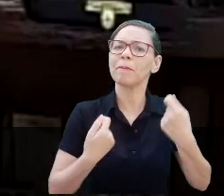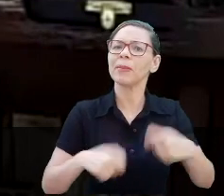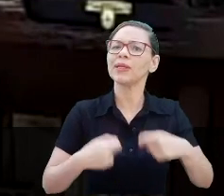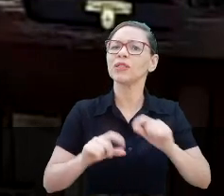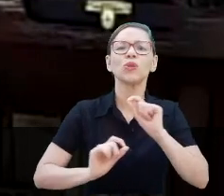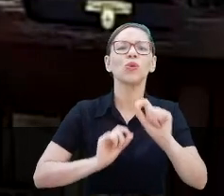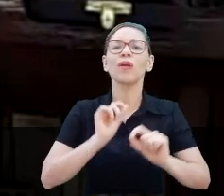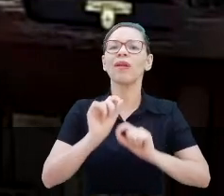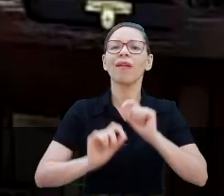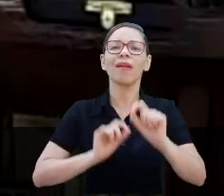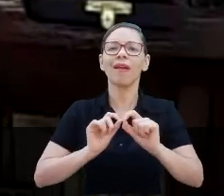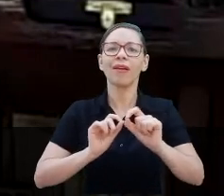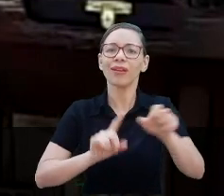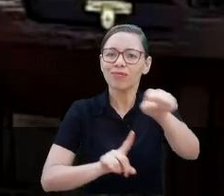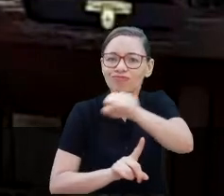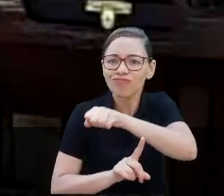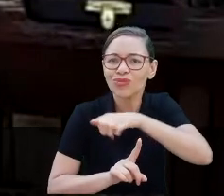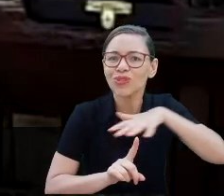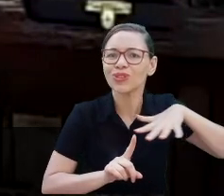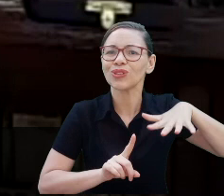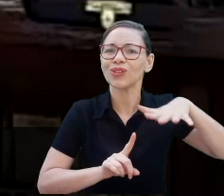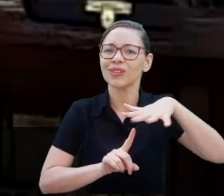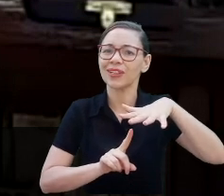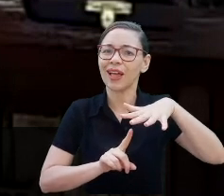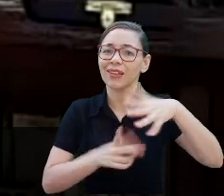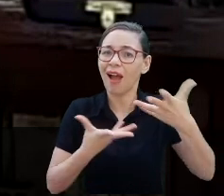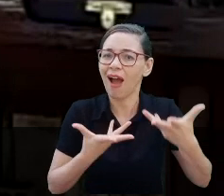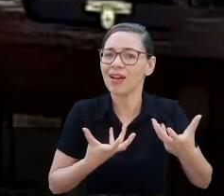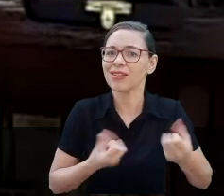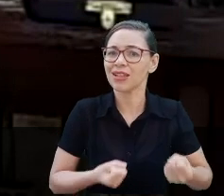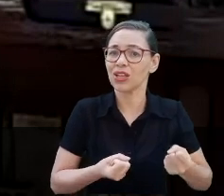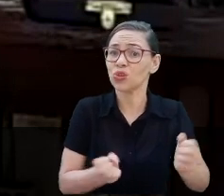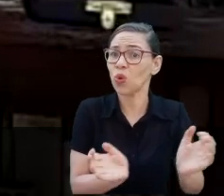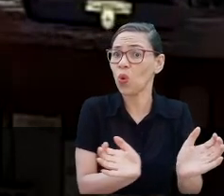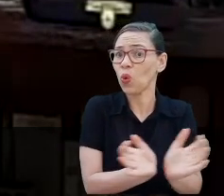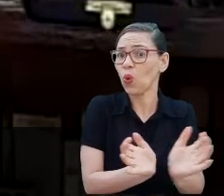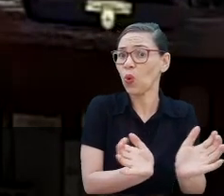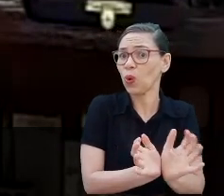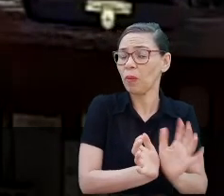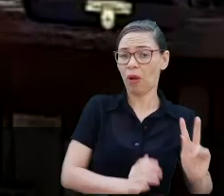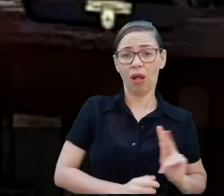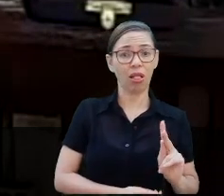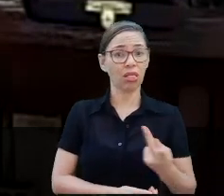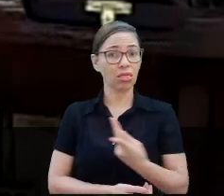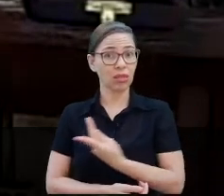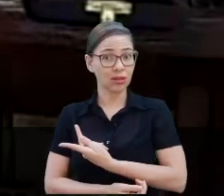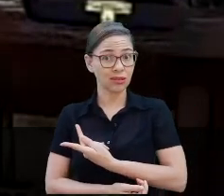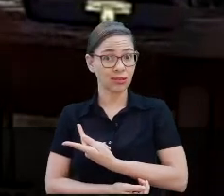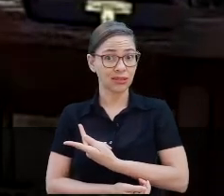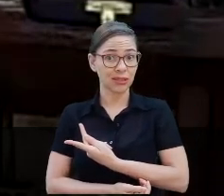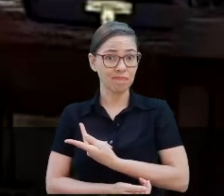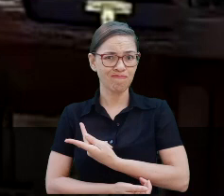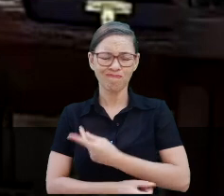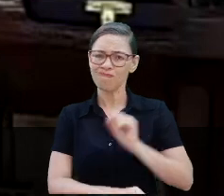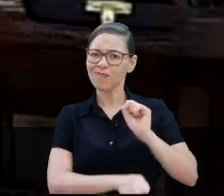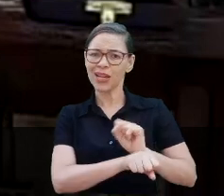apoio social, apoio no sentido da comunidade, de como entre pessoas trans a gente vai encontrar grupos que se